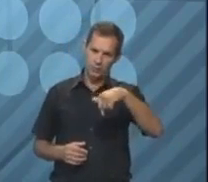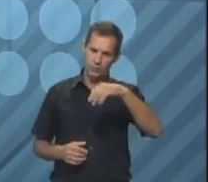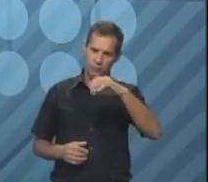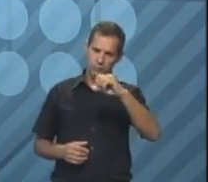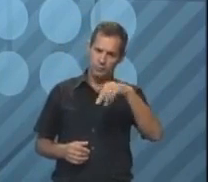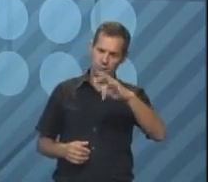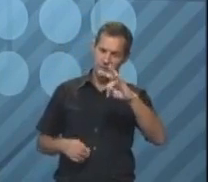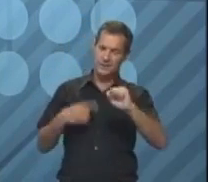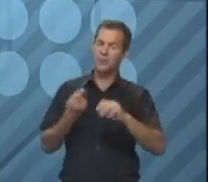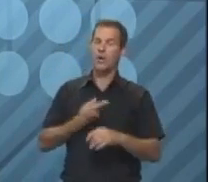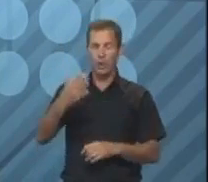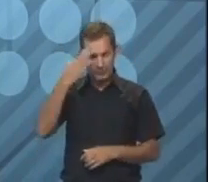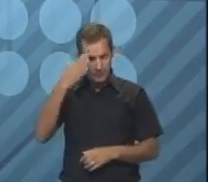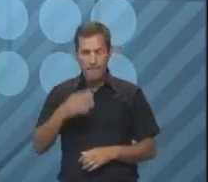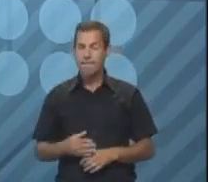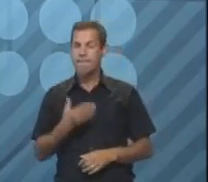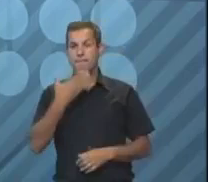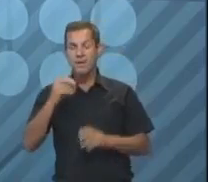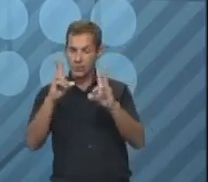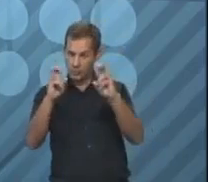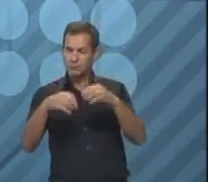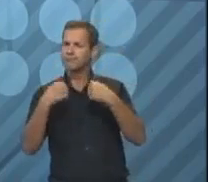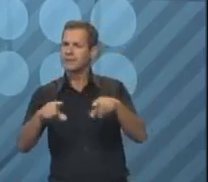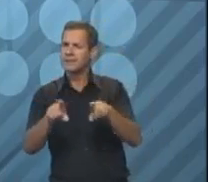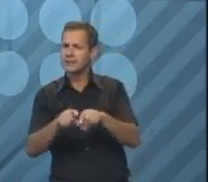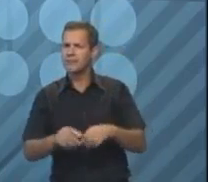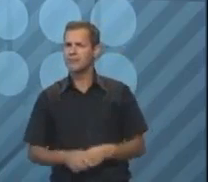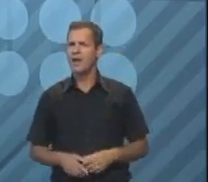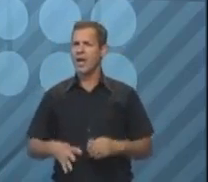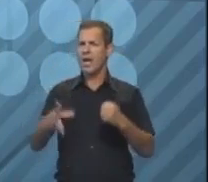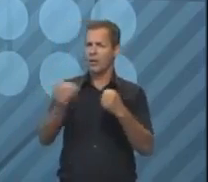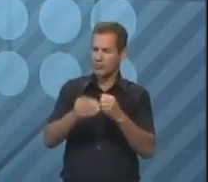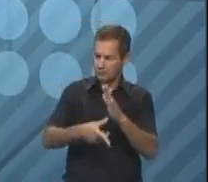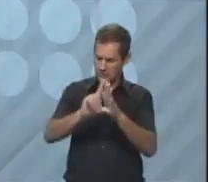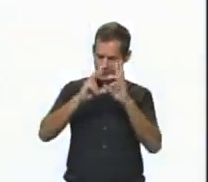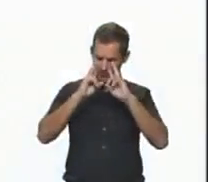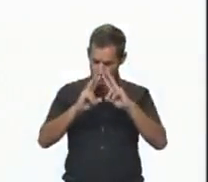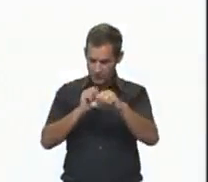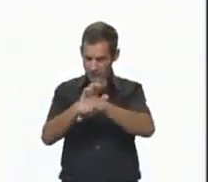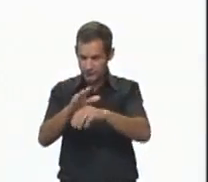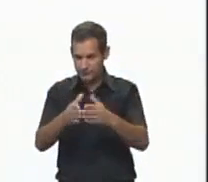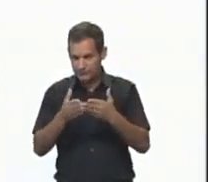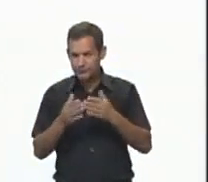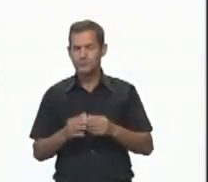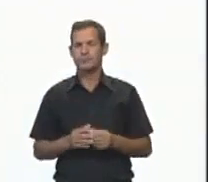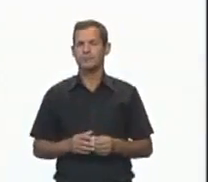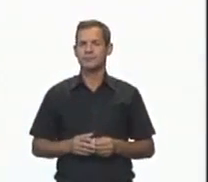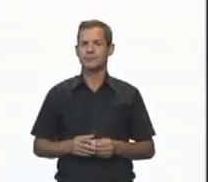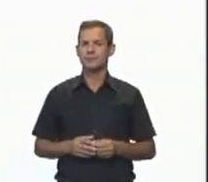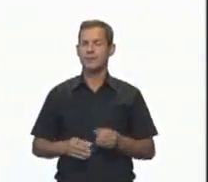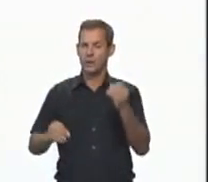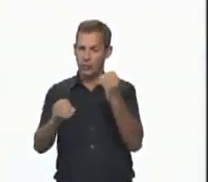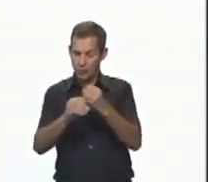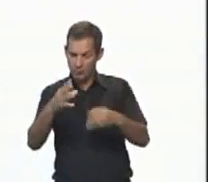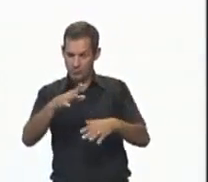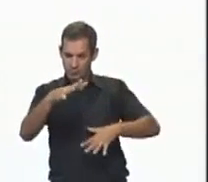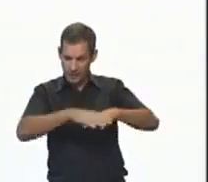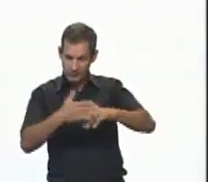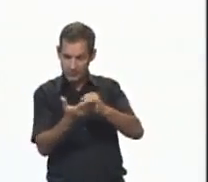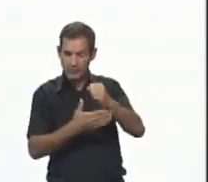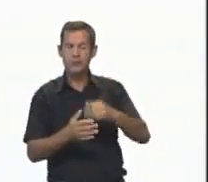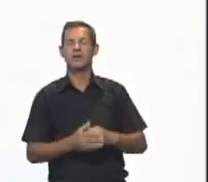né, entenda bem esses assuntos, é necessário alguns conhecimentos prévios. Acompanhe no quadro. Operações